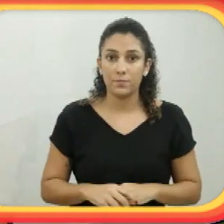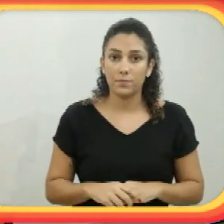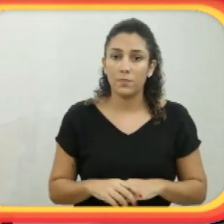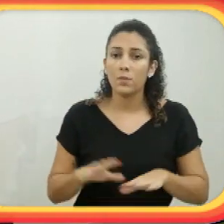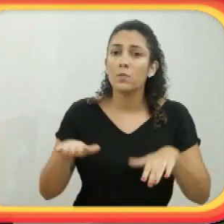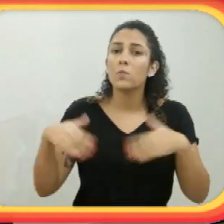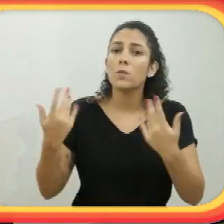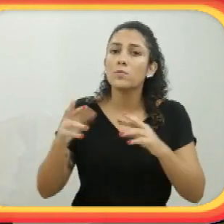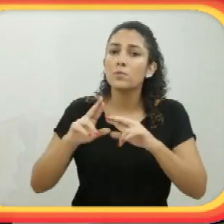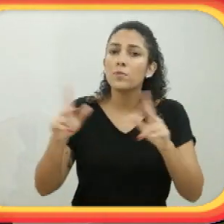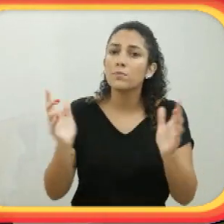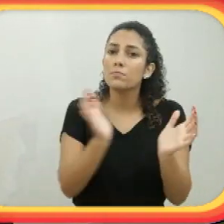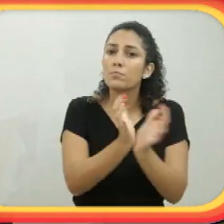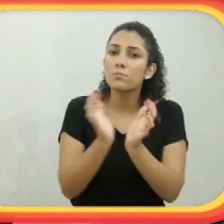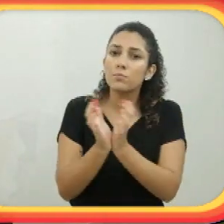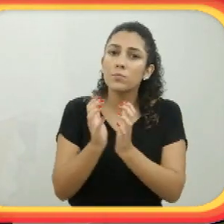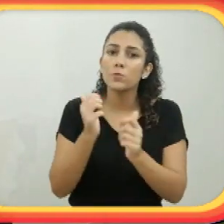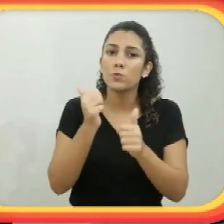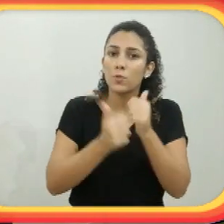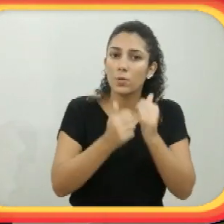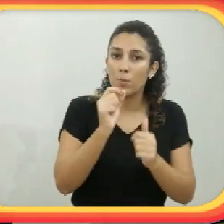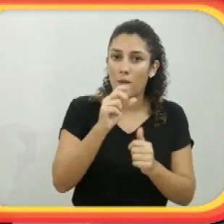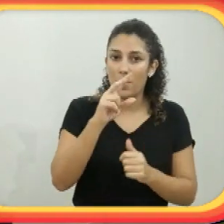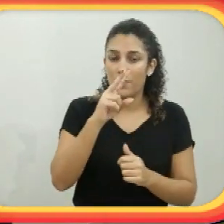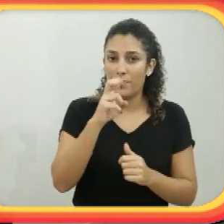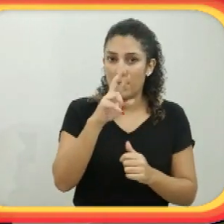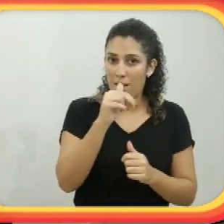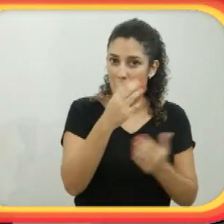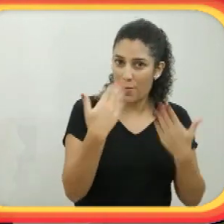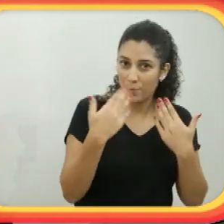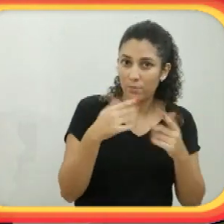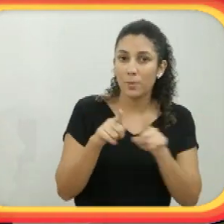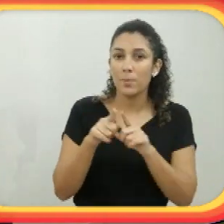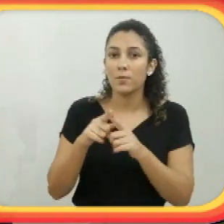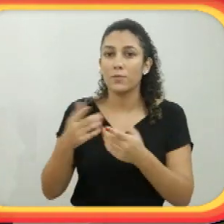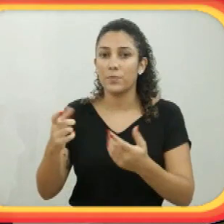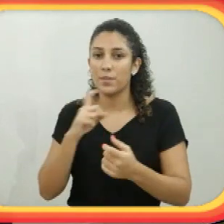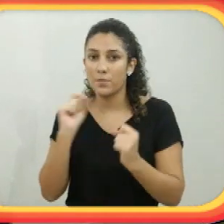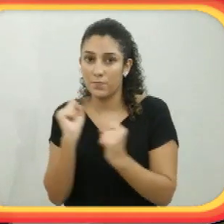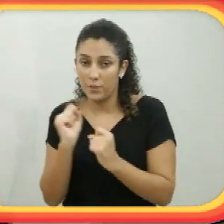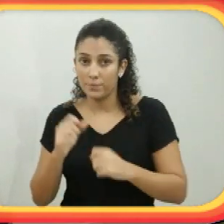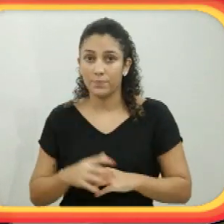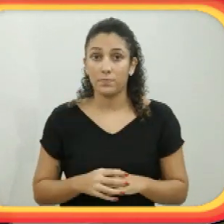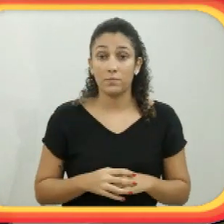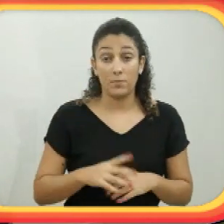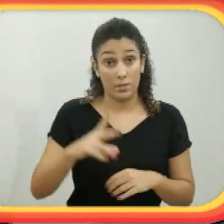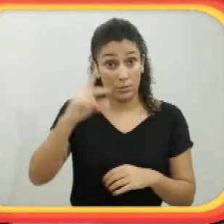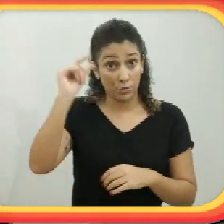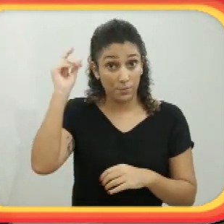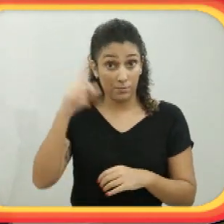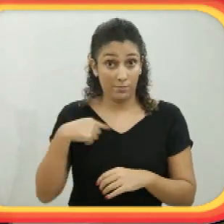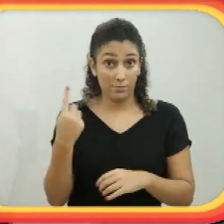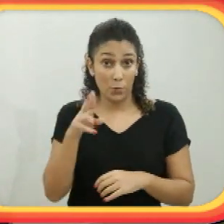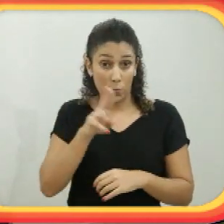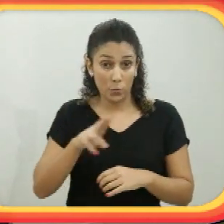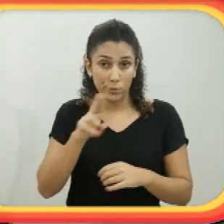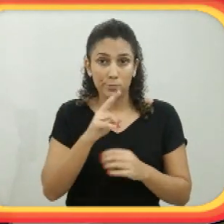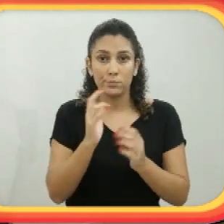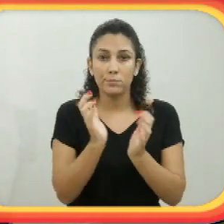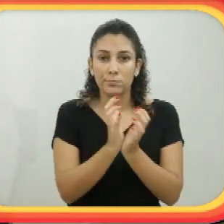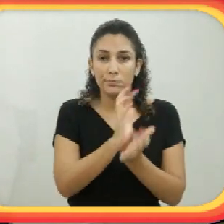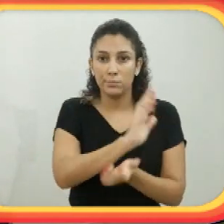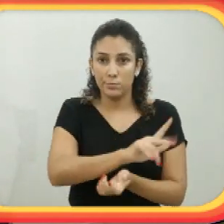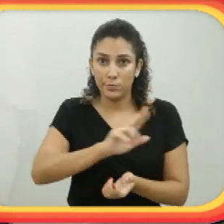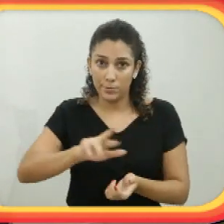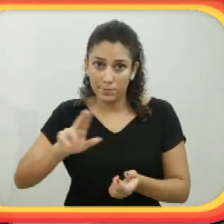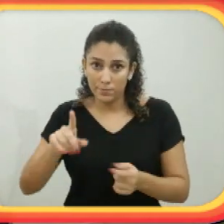dos equipamentos de jogos de verão e de inverno? Antigamente a gente usava o mesmo tipo de